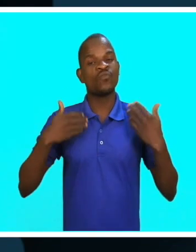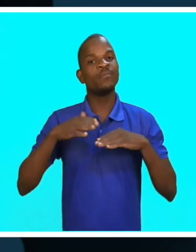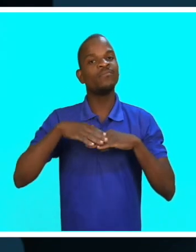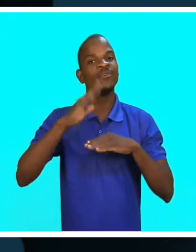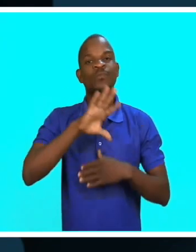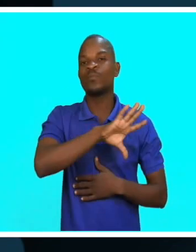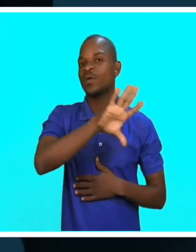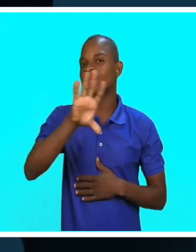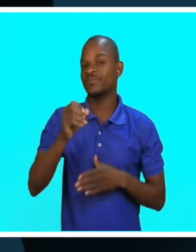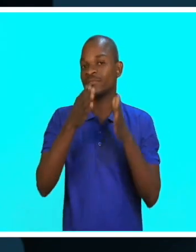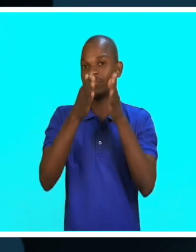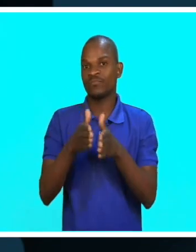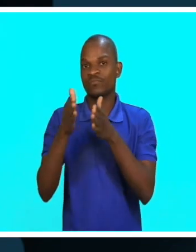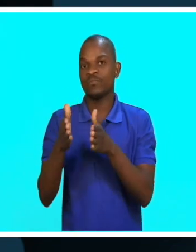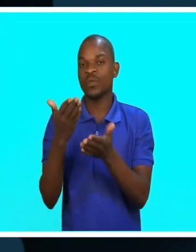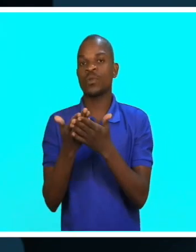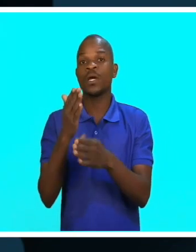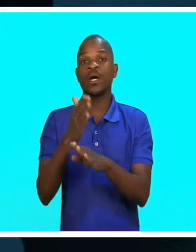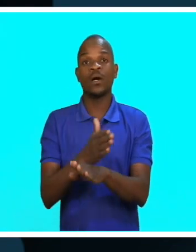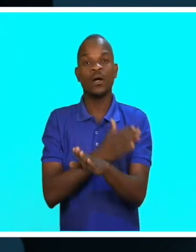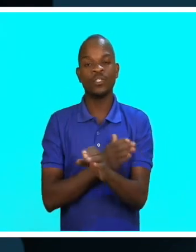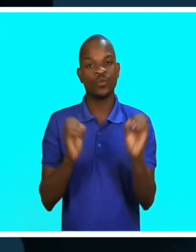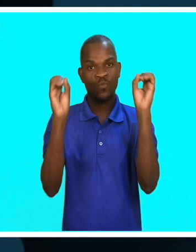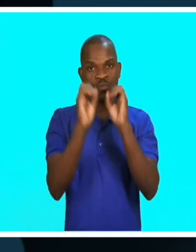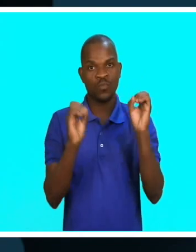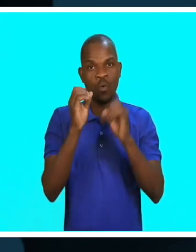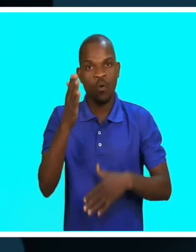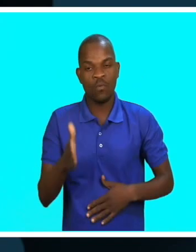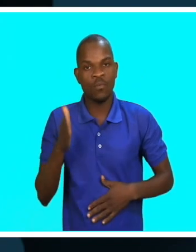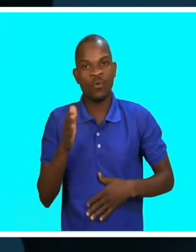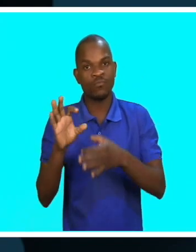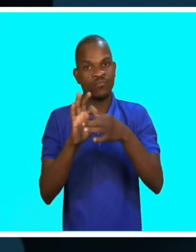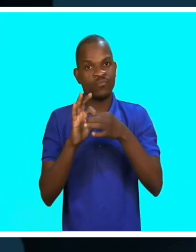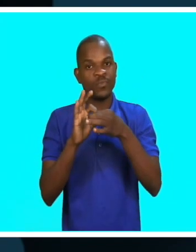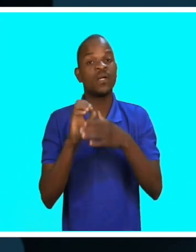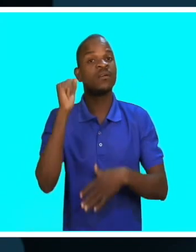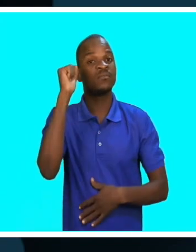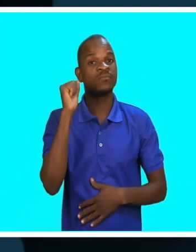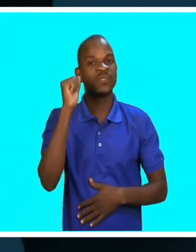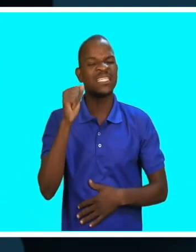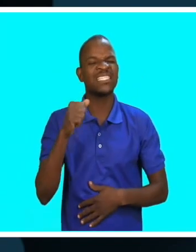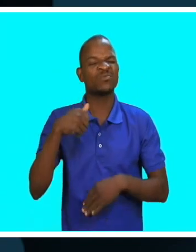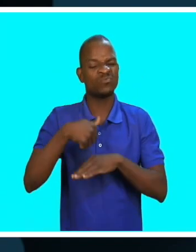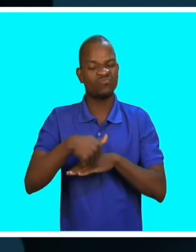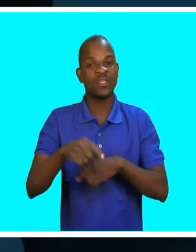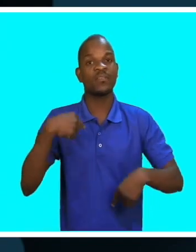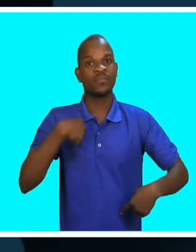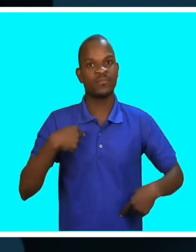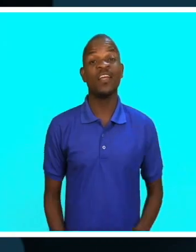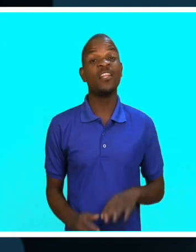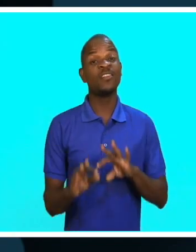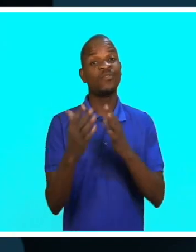muito para nós, porque antes do EletroBase existir, era só sofrimento.